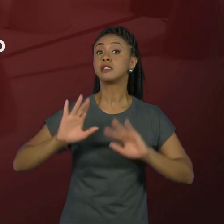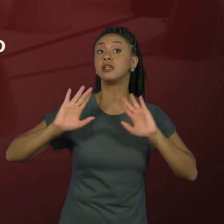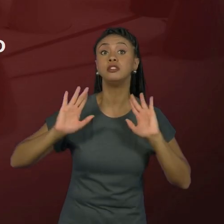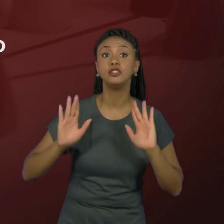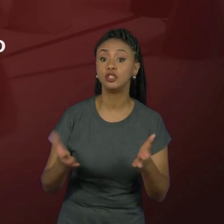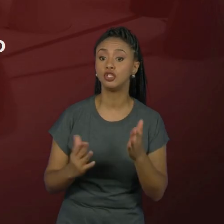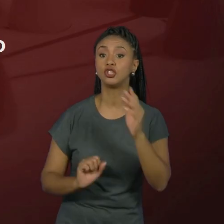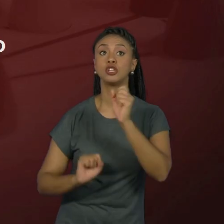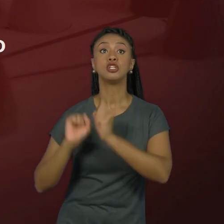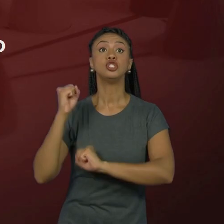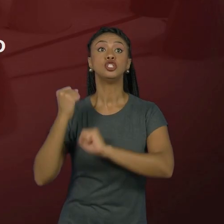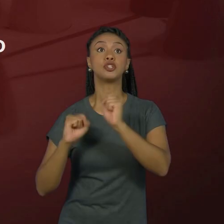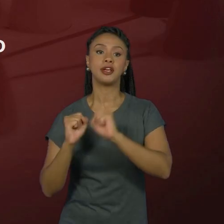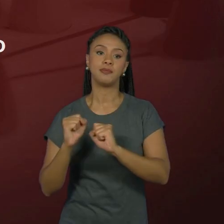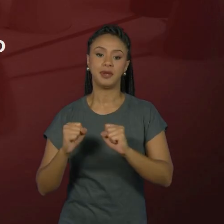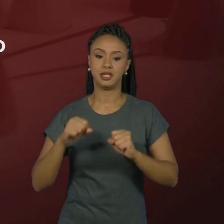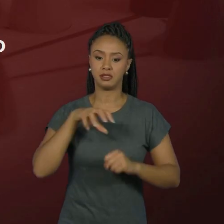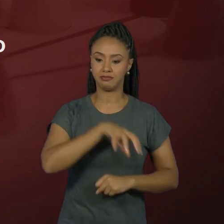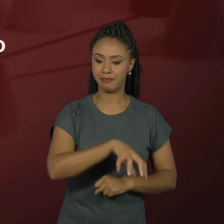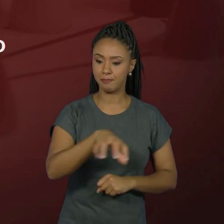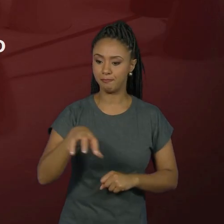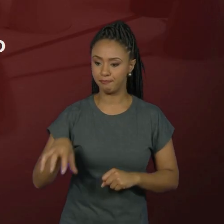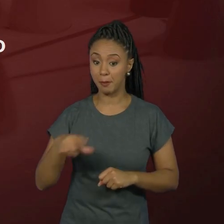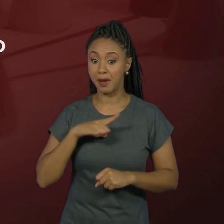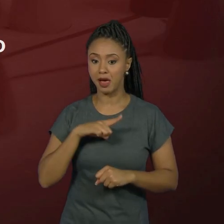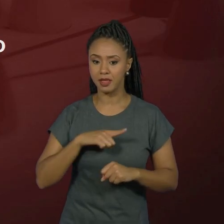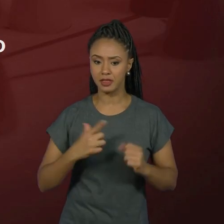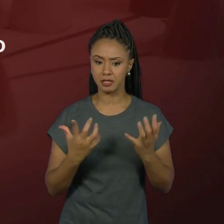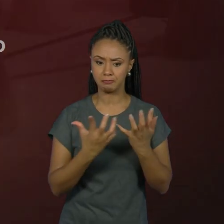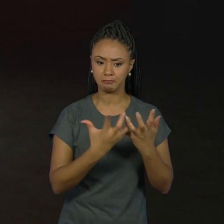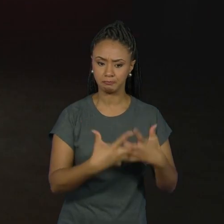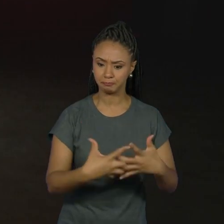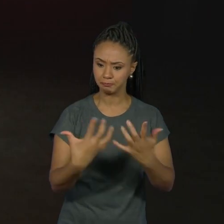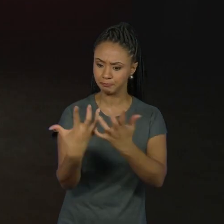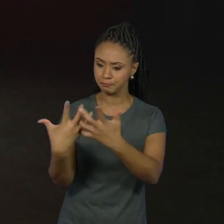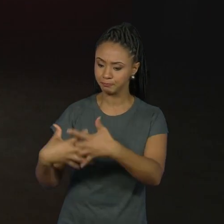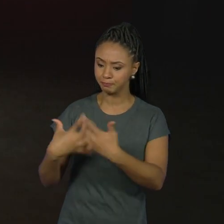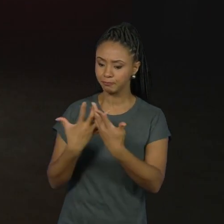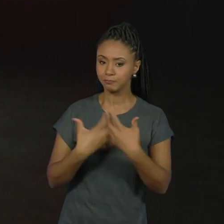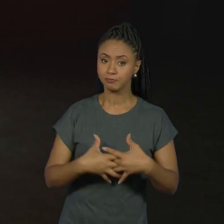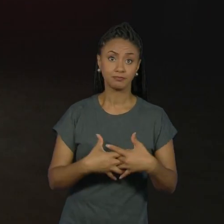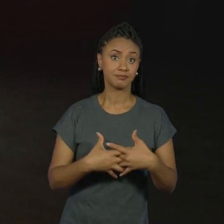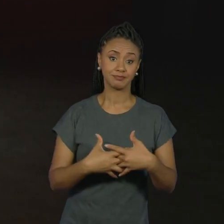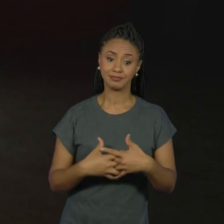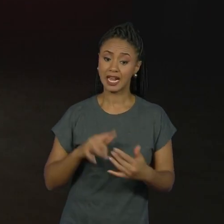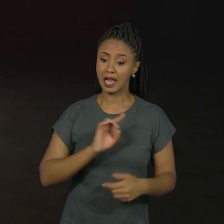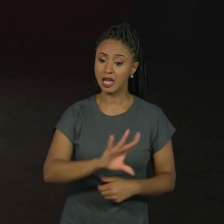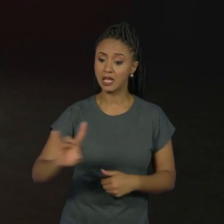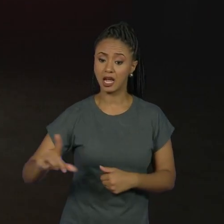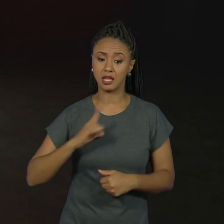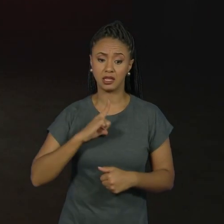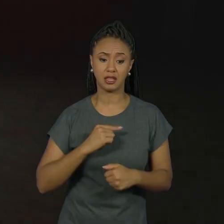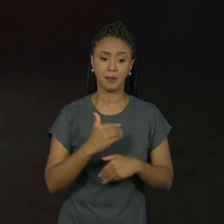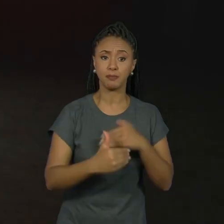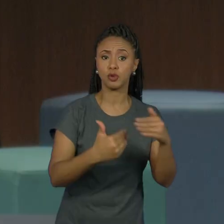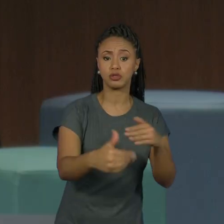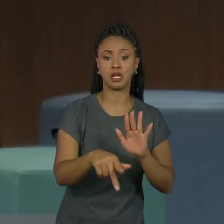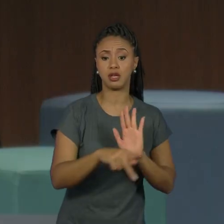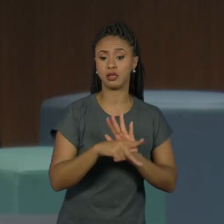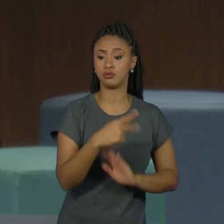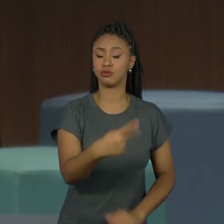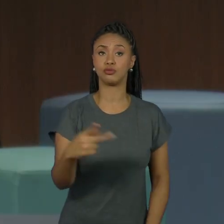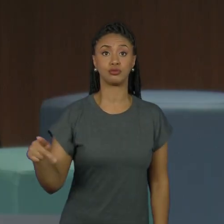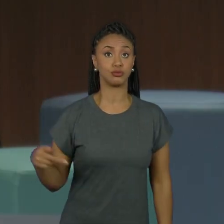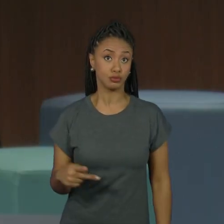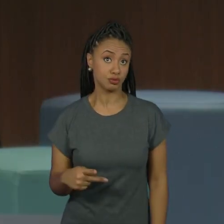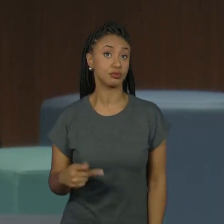conjunto de sistemas complexos, quando a gente fala de sistemas complexos, são processos, vários processos de negócio, a gente